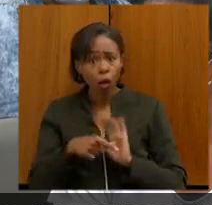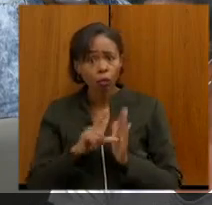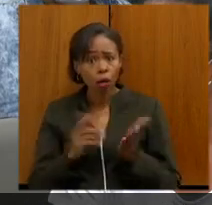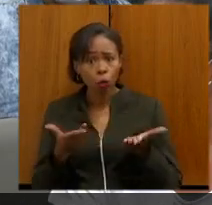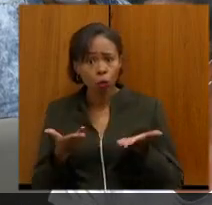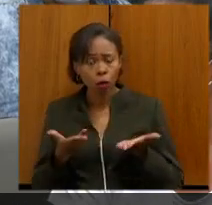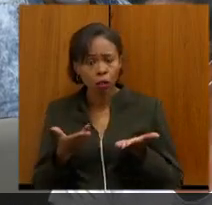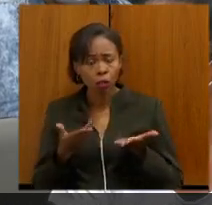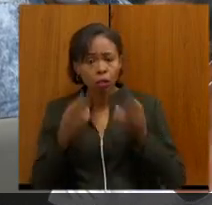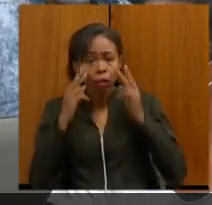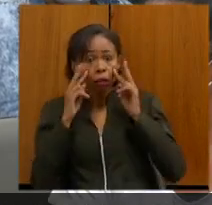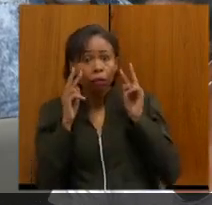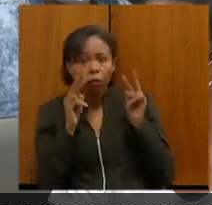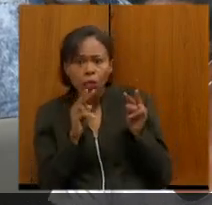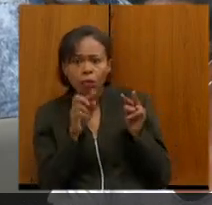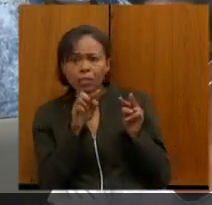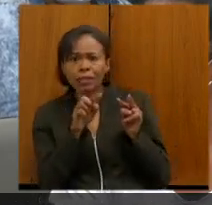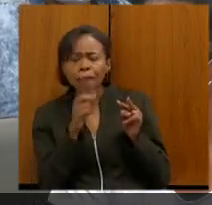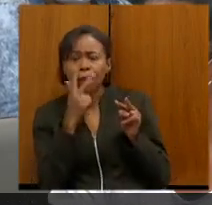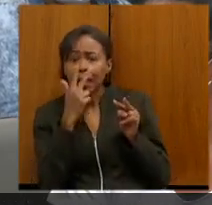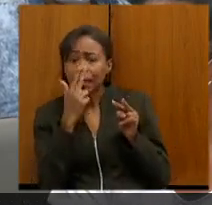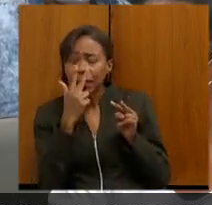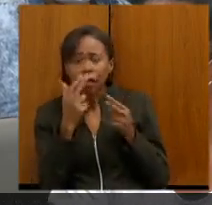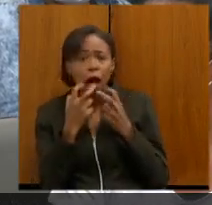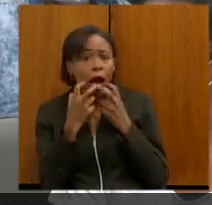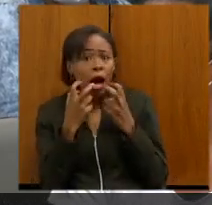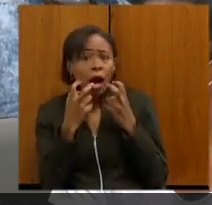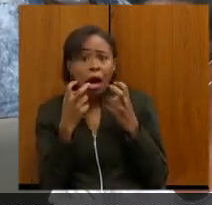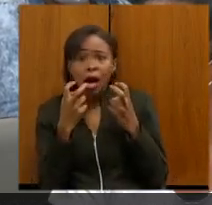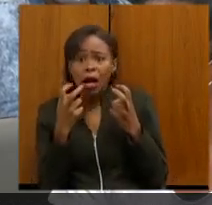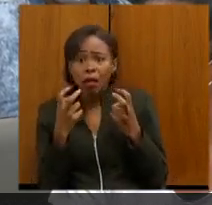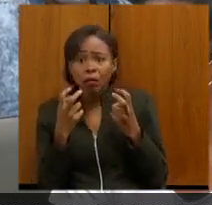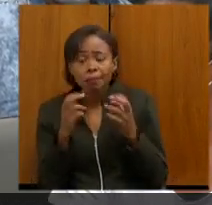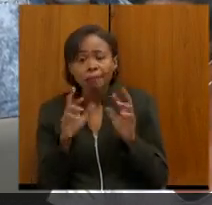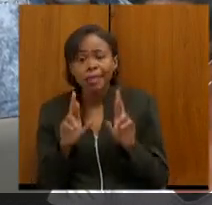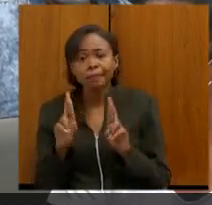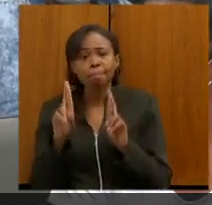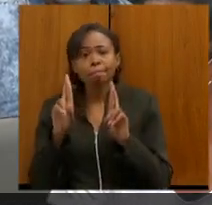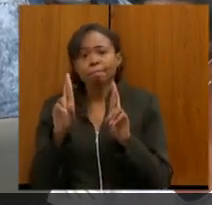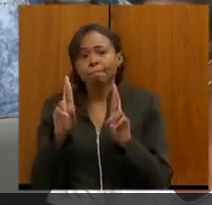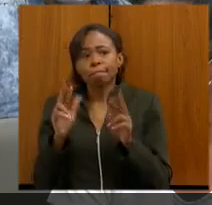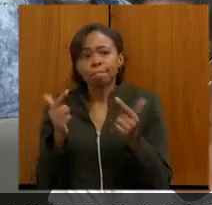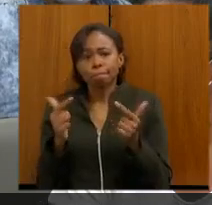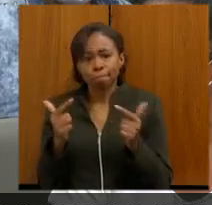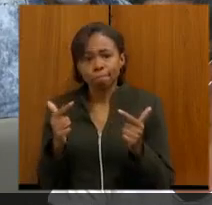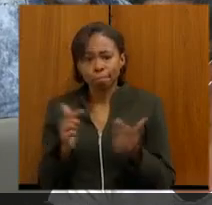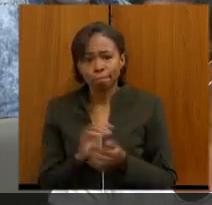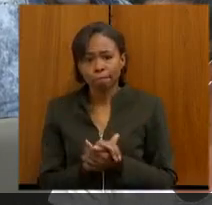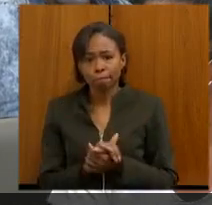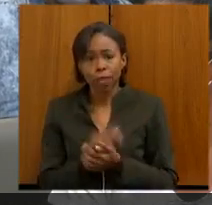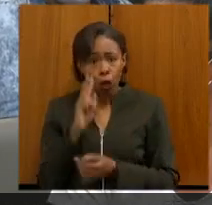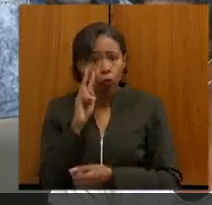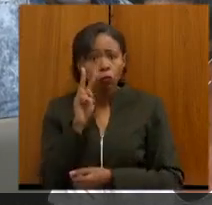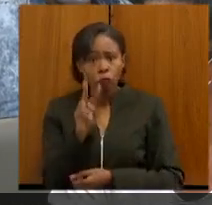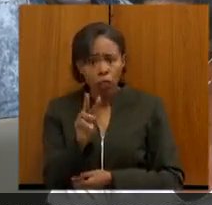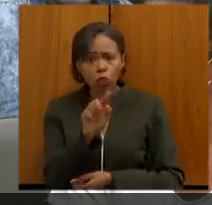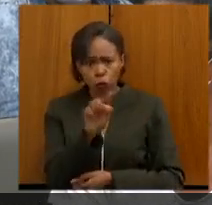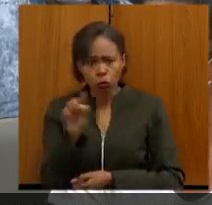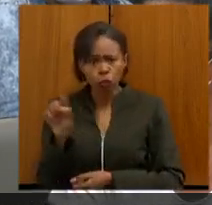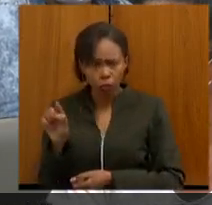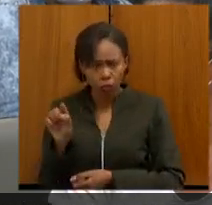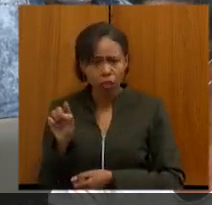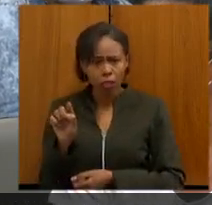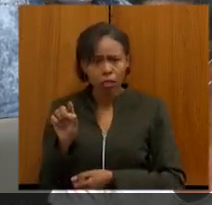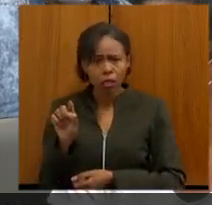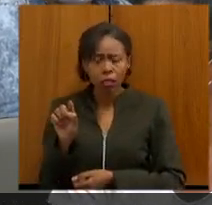de quem gente tá pedindo socorro a gente não vê nem um pingo de esperança eu consigo ver no olhar de vocês que